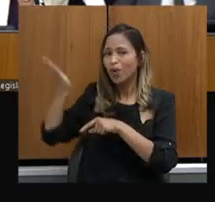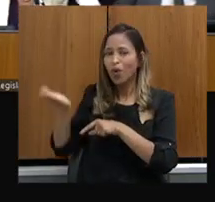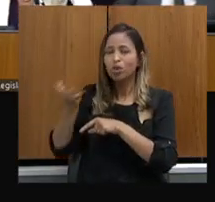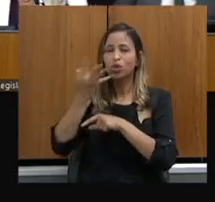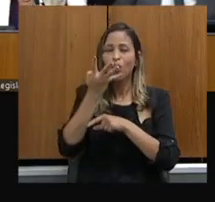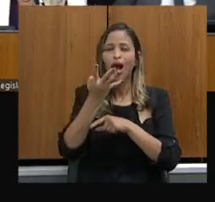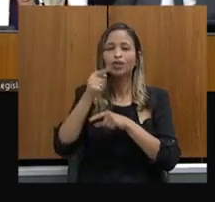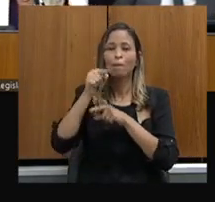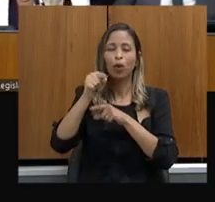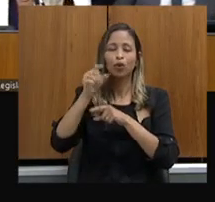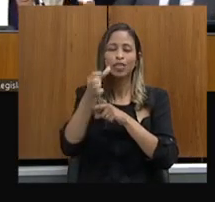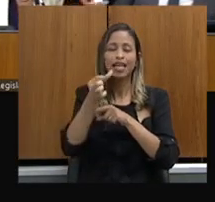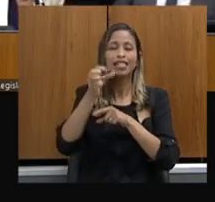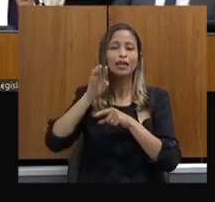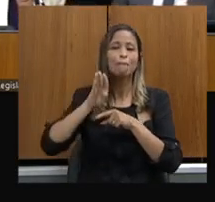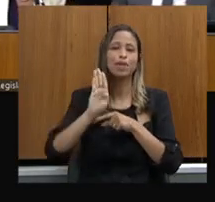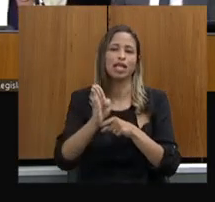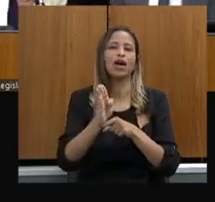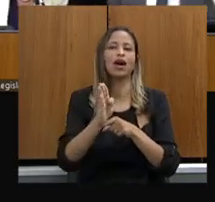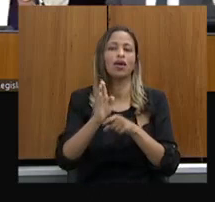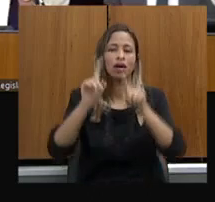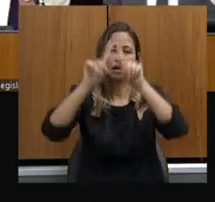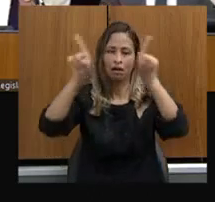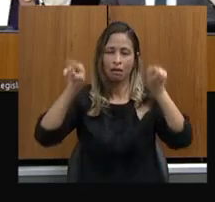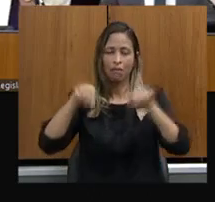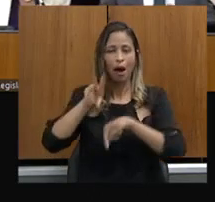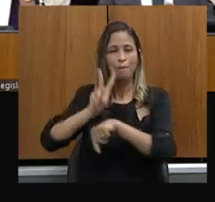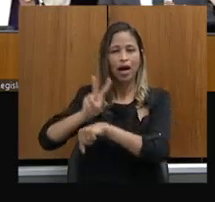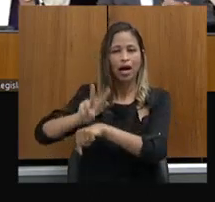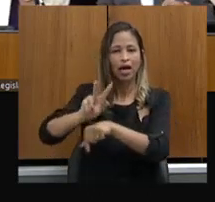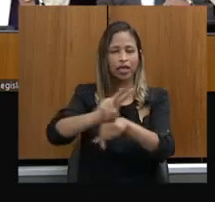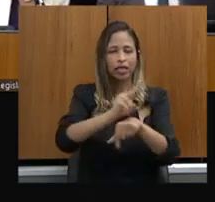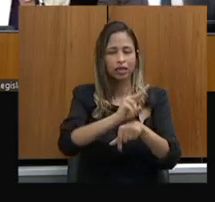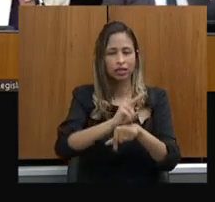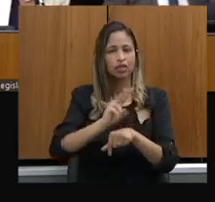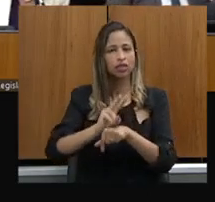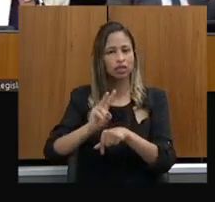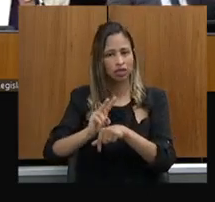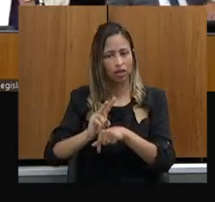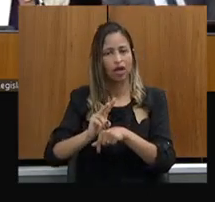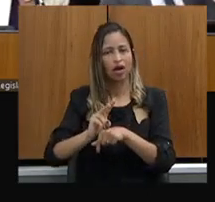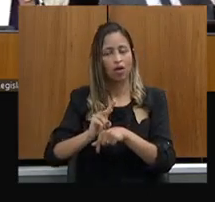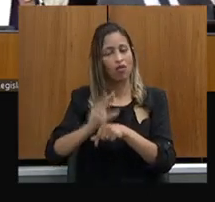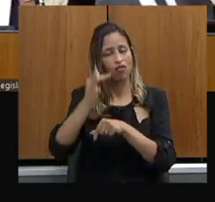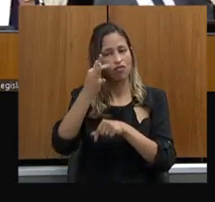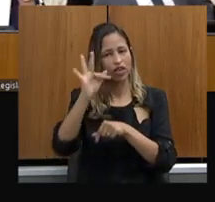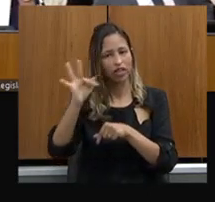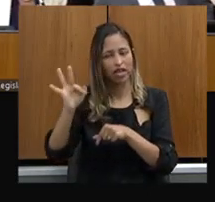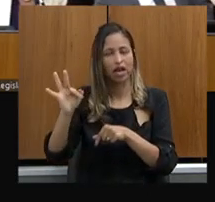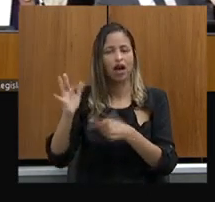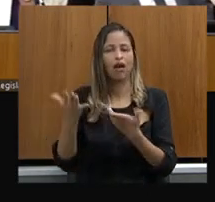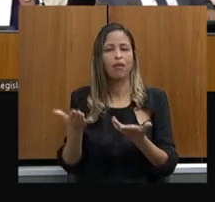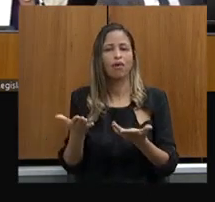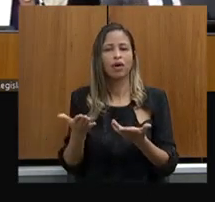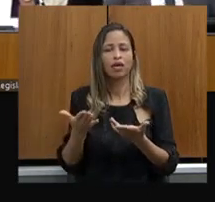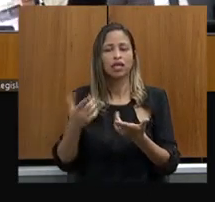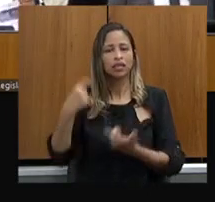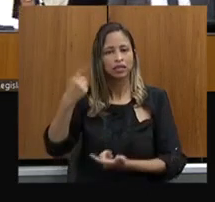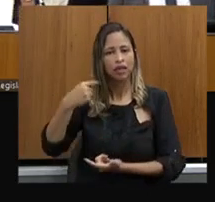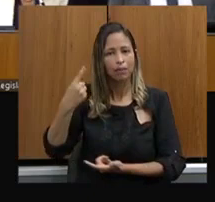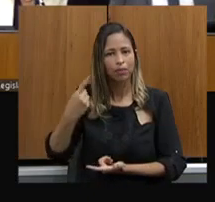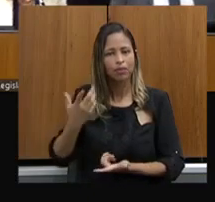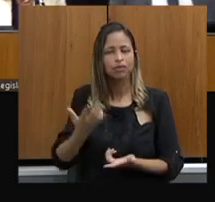4.6 bilhões e desenvolvemos o painel de monitoramento de emendas parlamentares federais de deputado